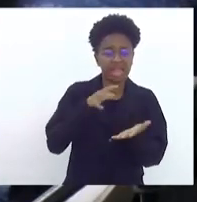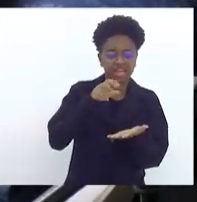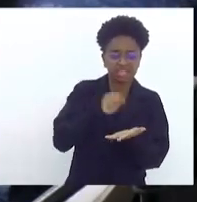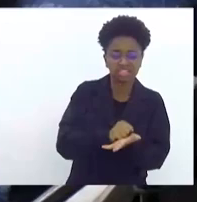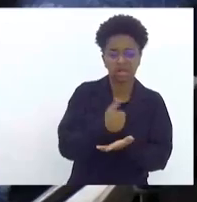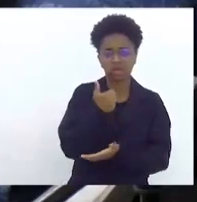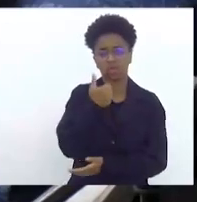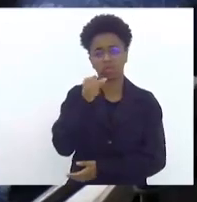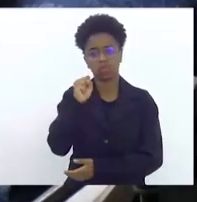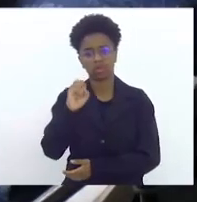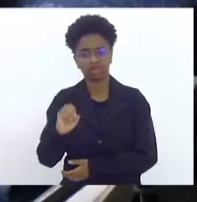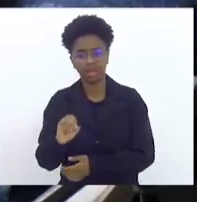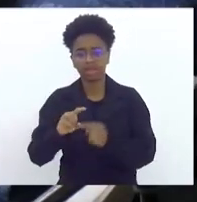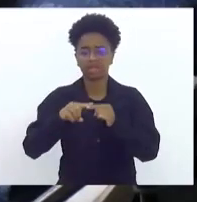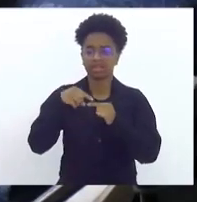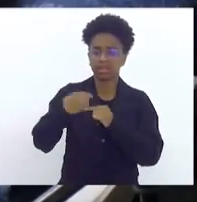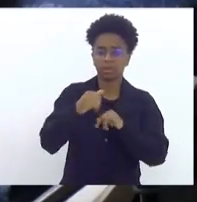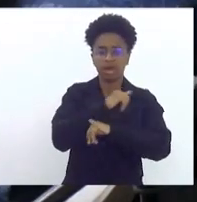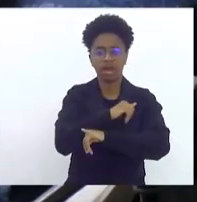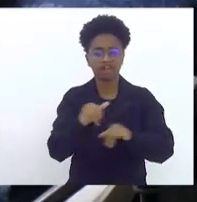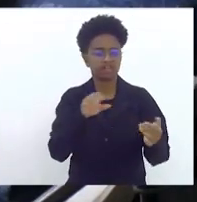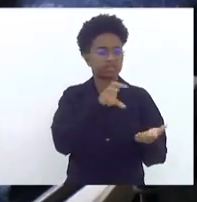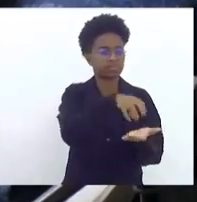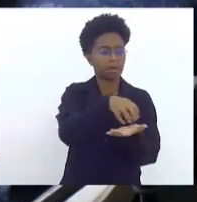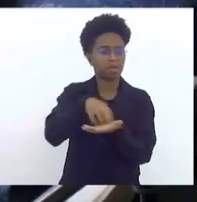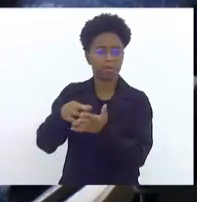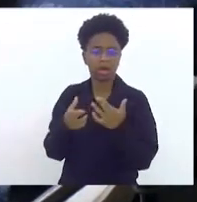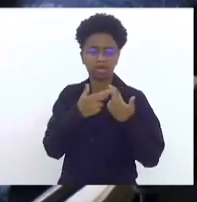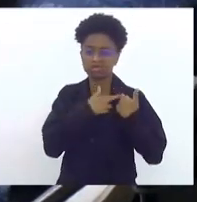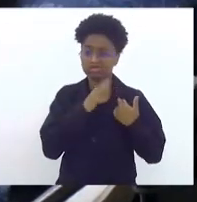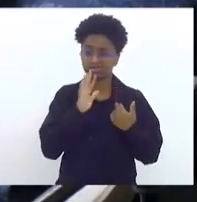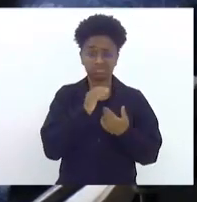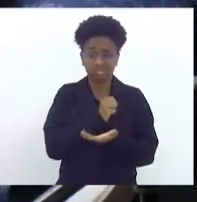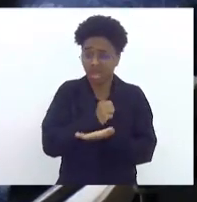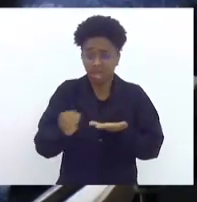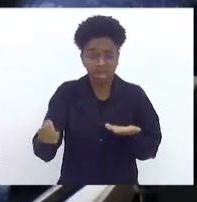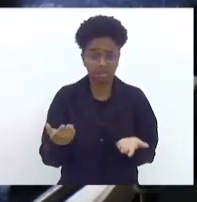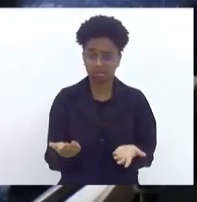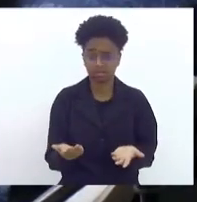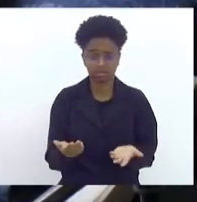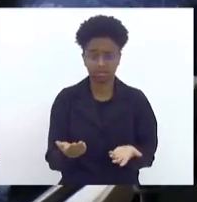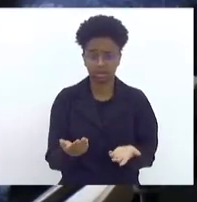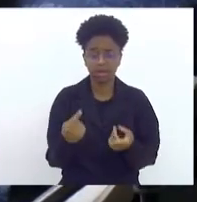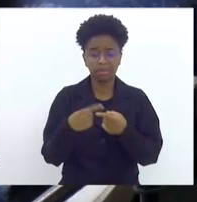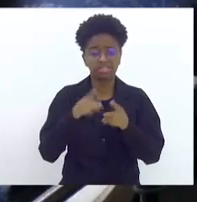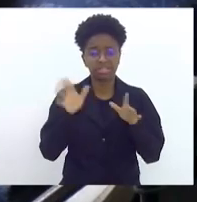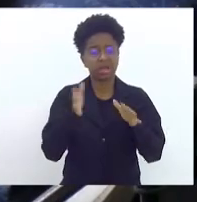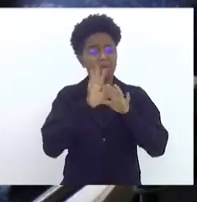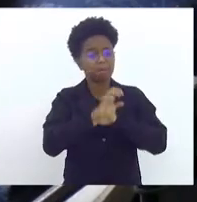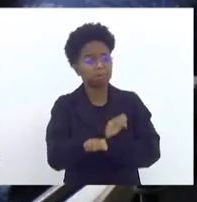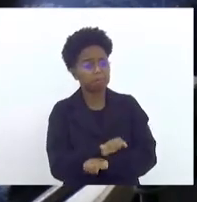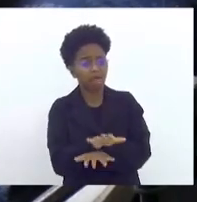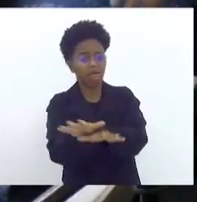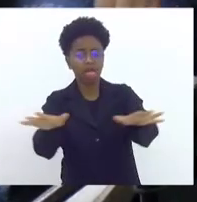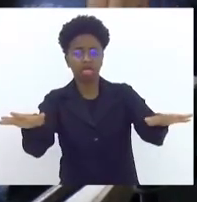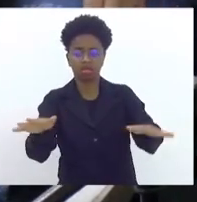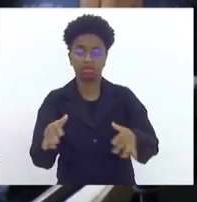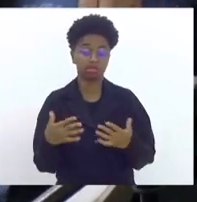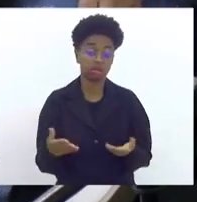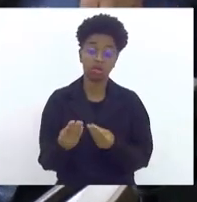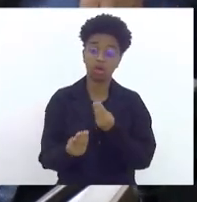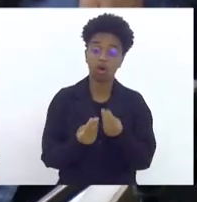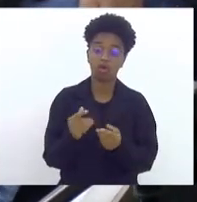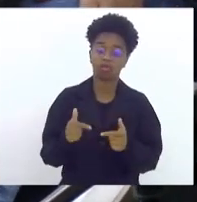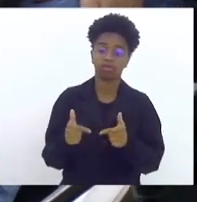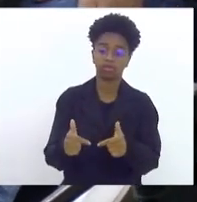isso se comunicado aos órgãos aquilo já foi numa velocidade já tá em todos os lugares né então o que fazer